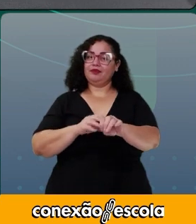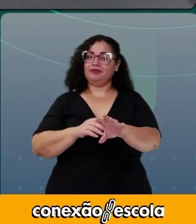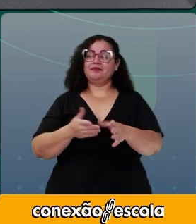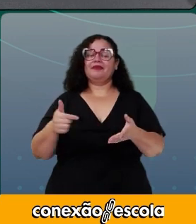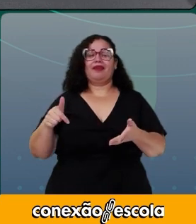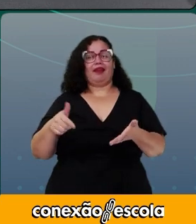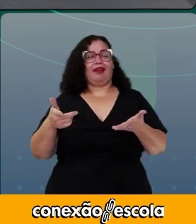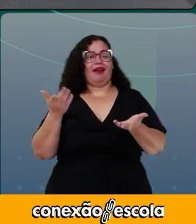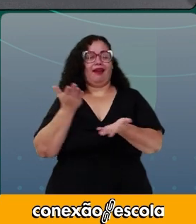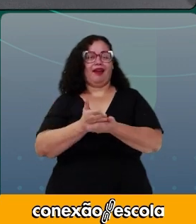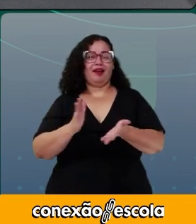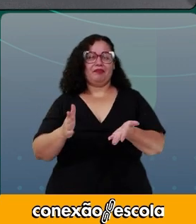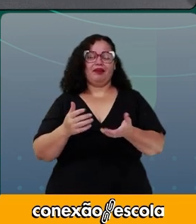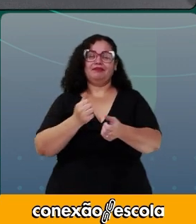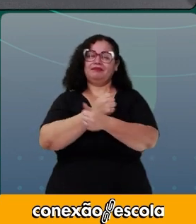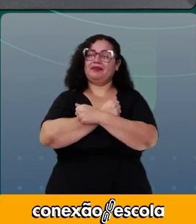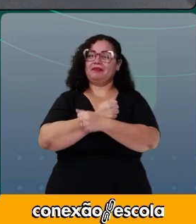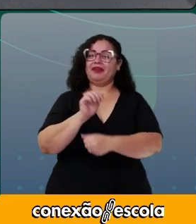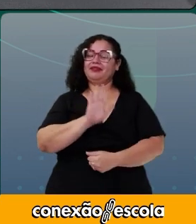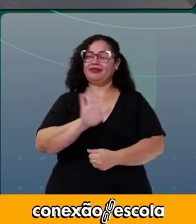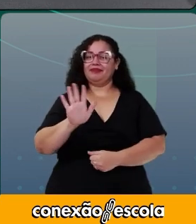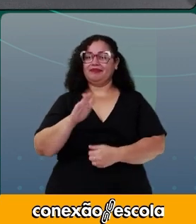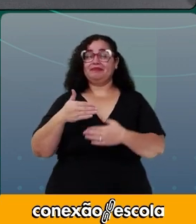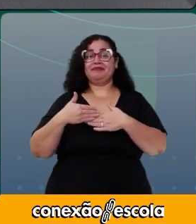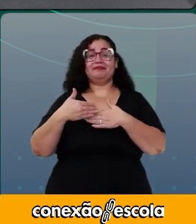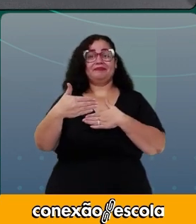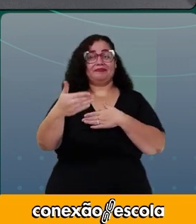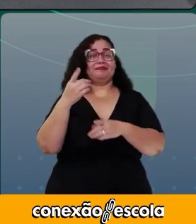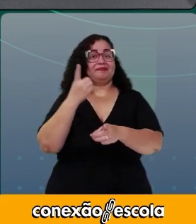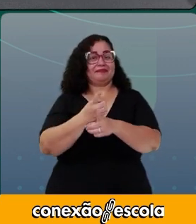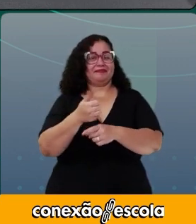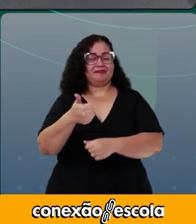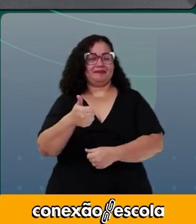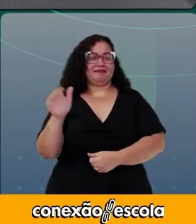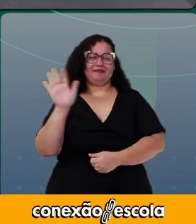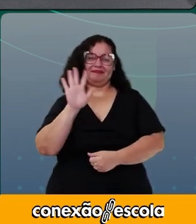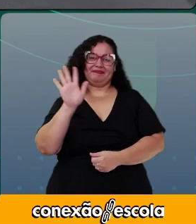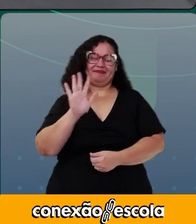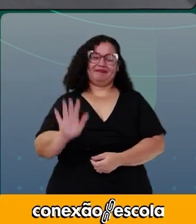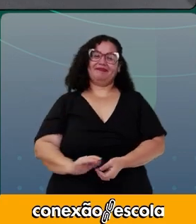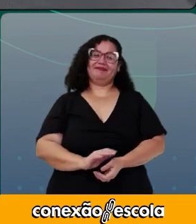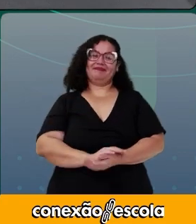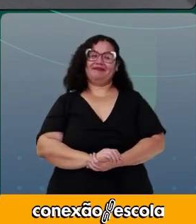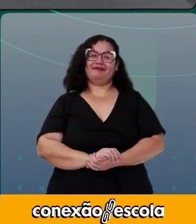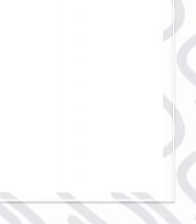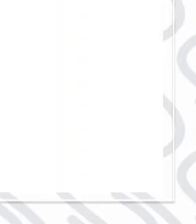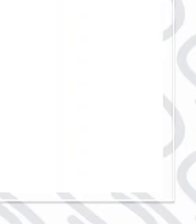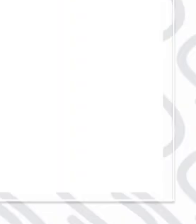Eu fico por aqui, um grande abraço e até o nosso próximo encontro. Tchau, tchau.